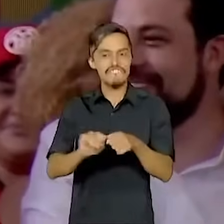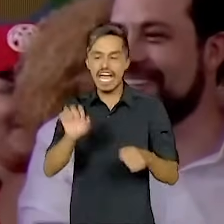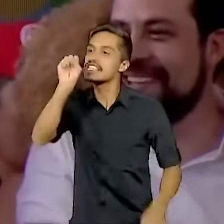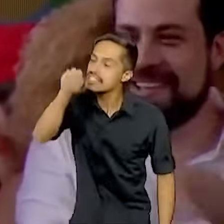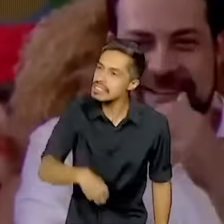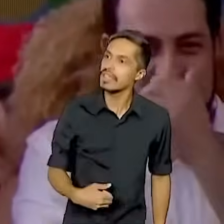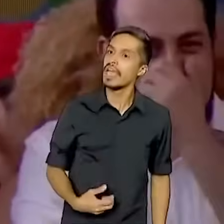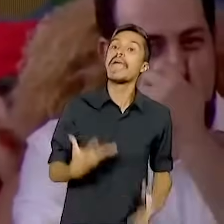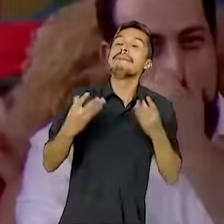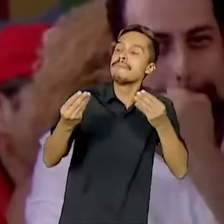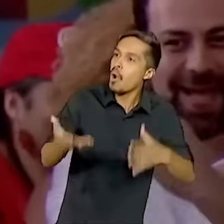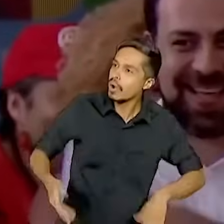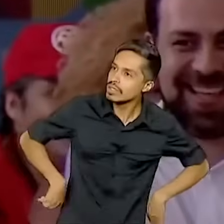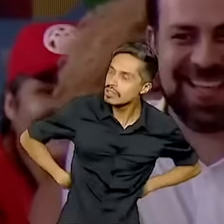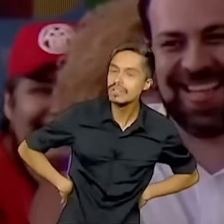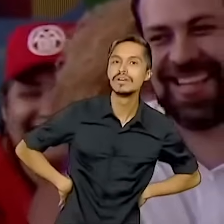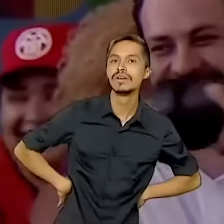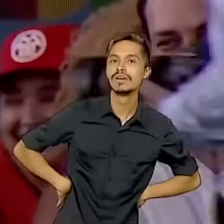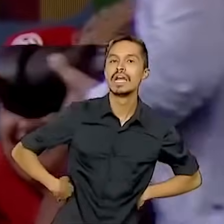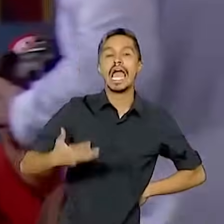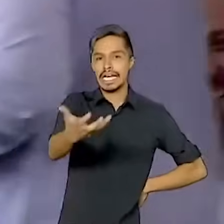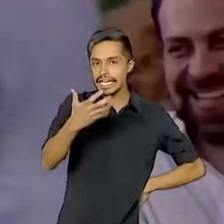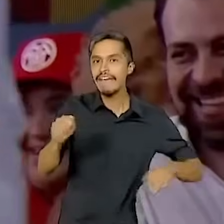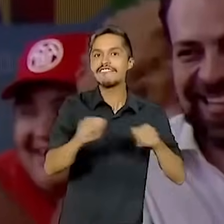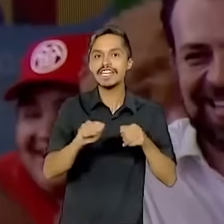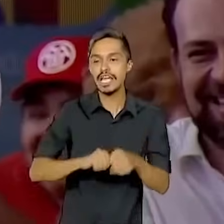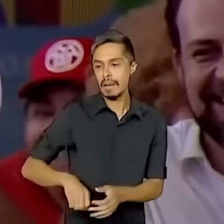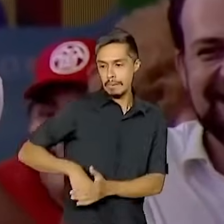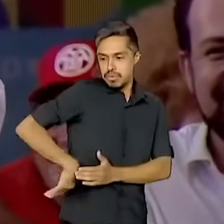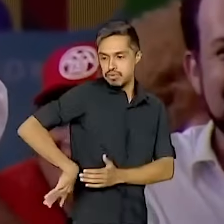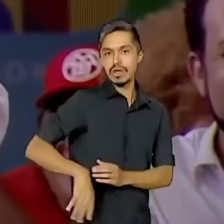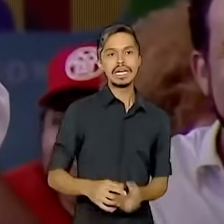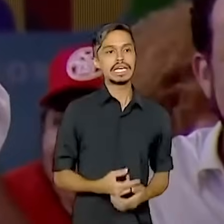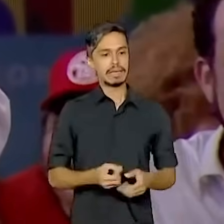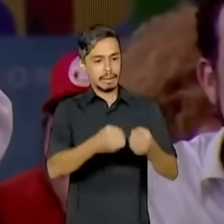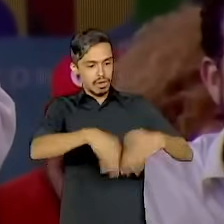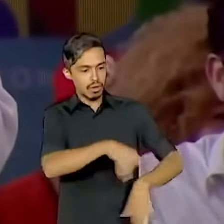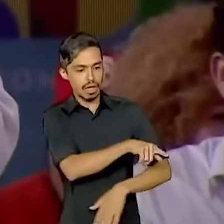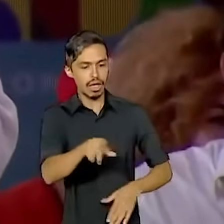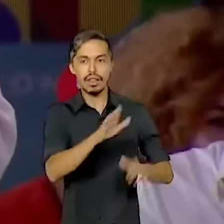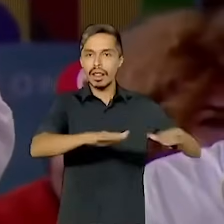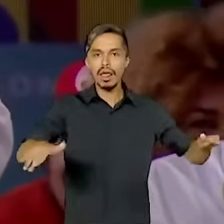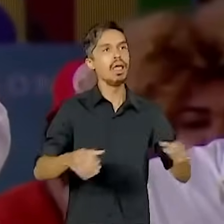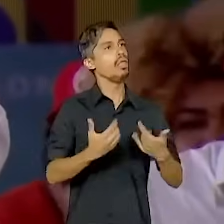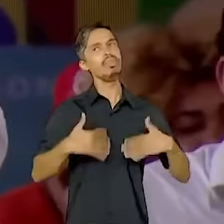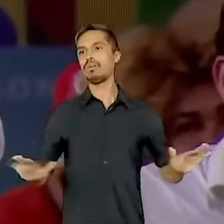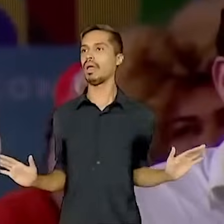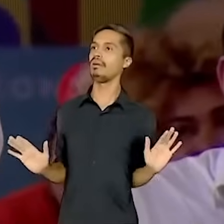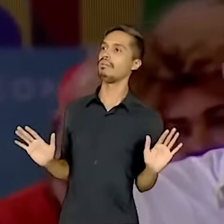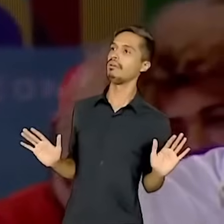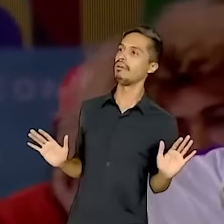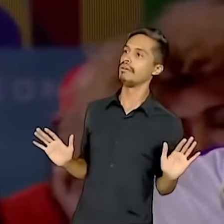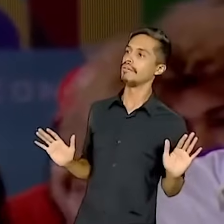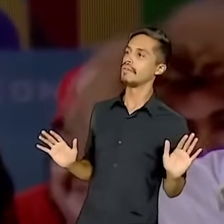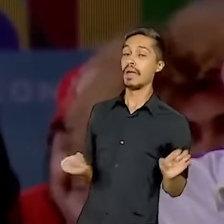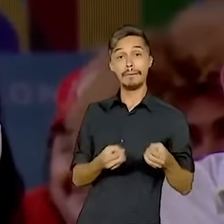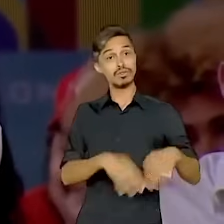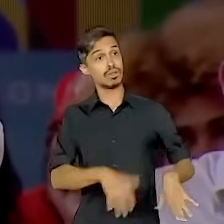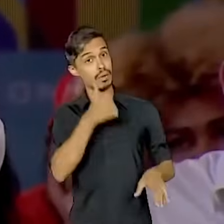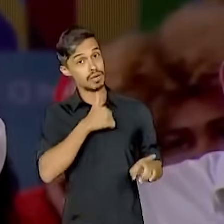muito. E a gente quer fazer sem prejudicar nossas crianças. Né? E sem